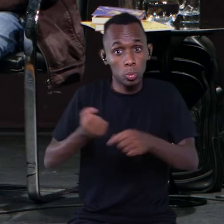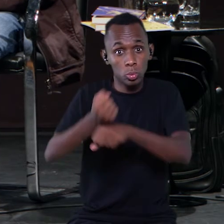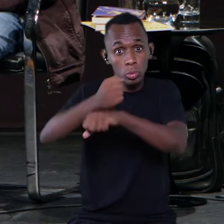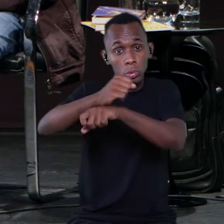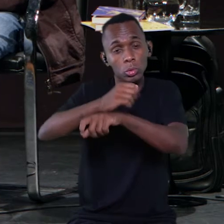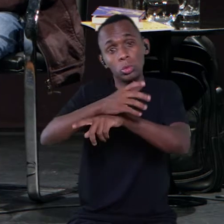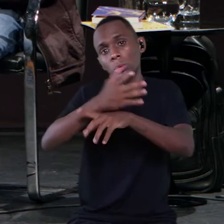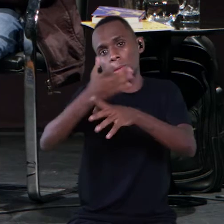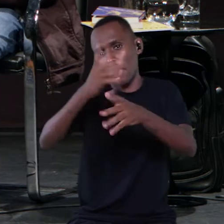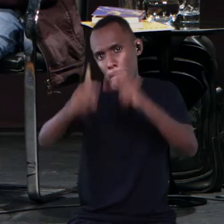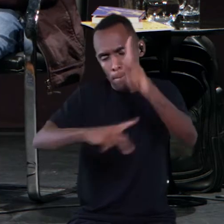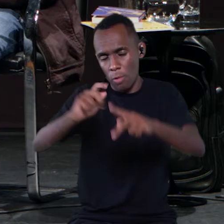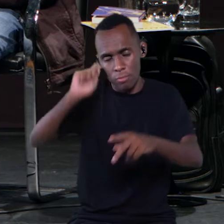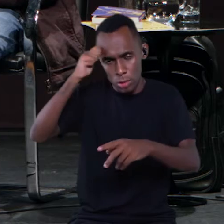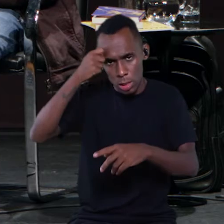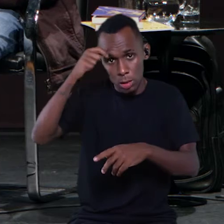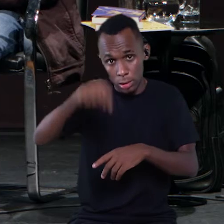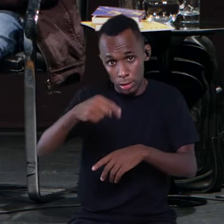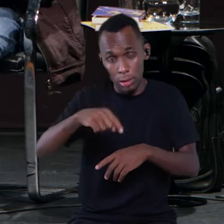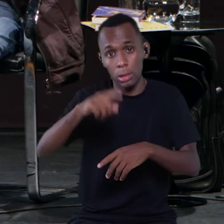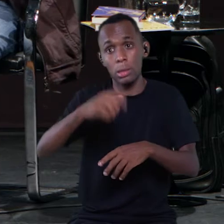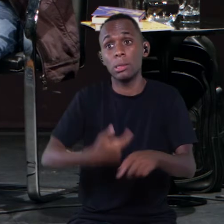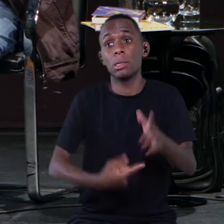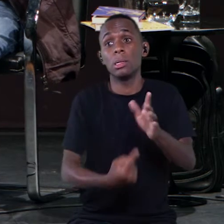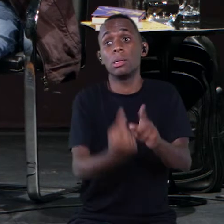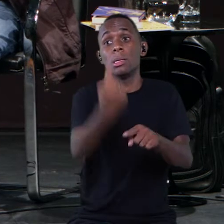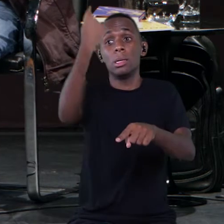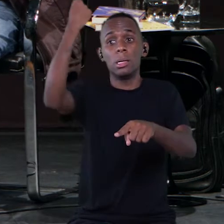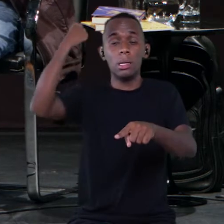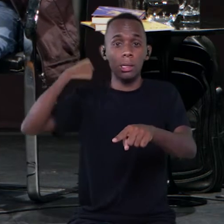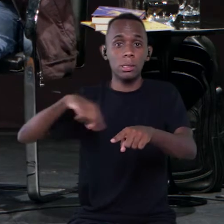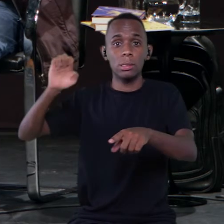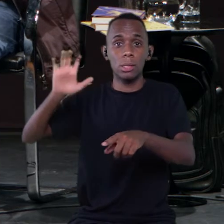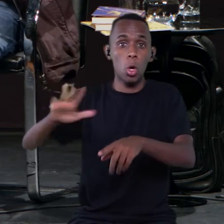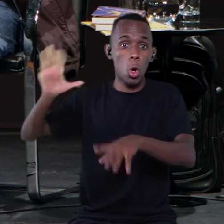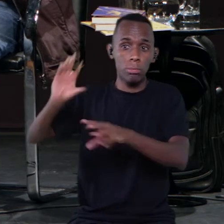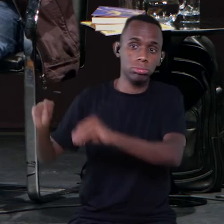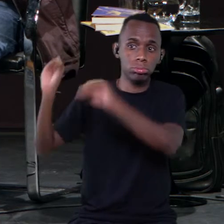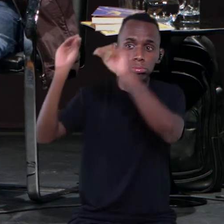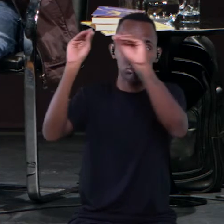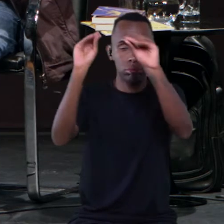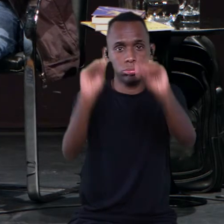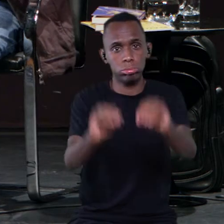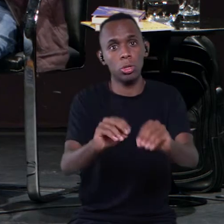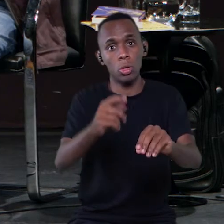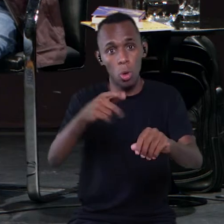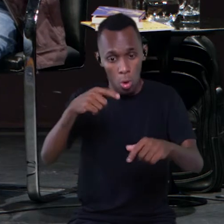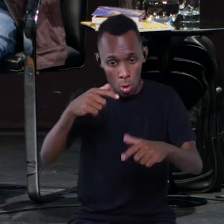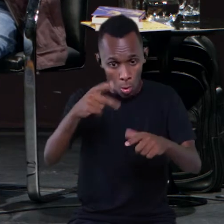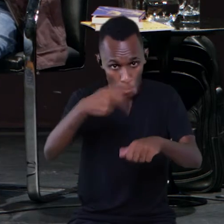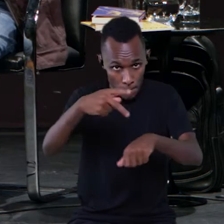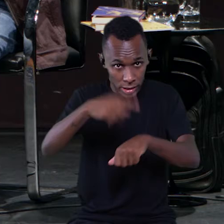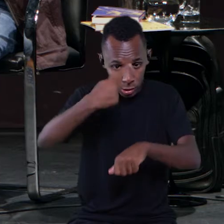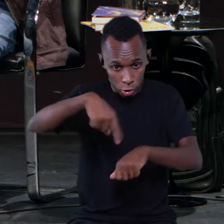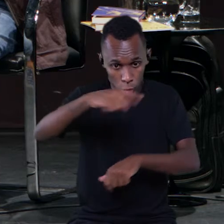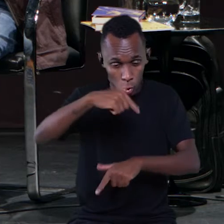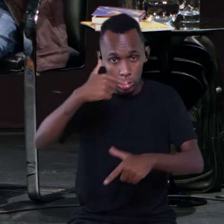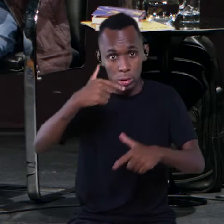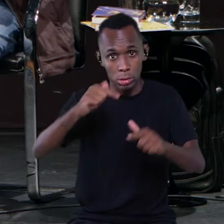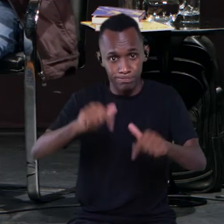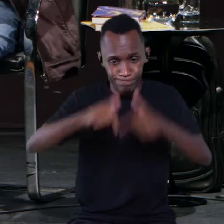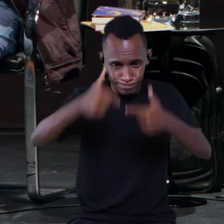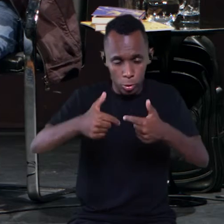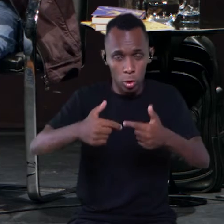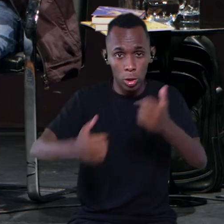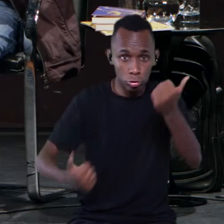estrangeiros. Somos estrangeiros. Numa situação paradoxal, de um país que ajudamos a construir, mas ao